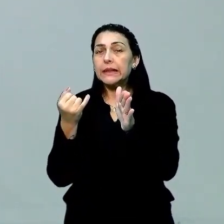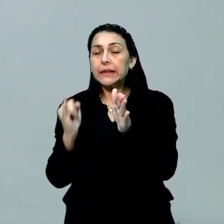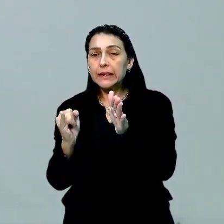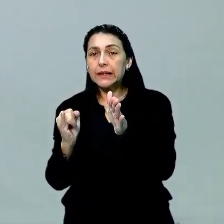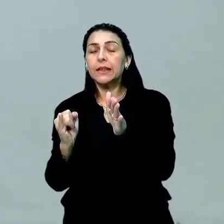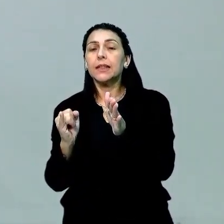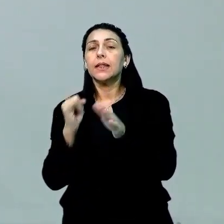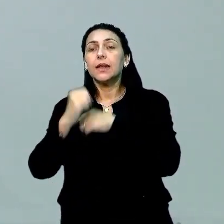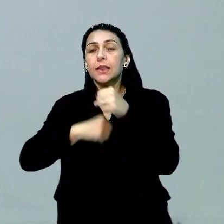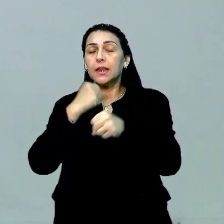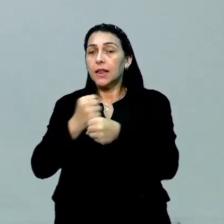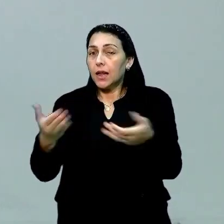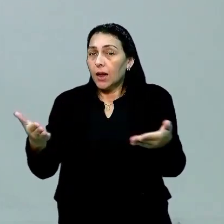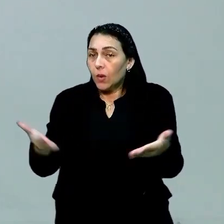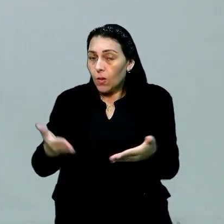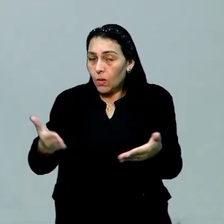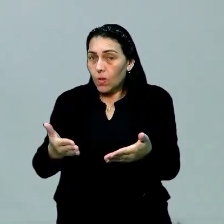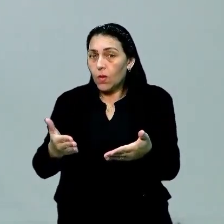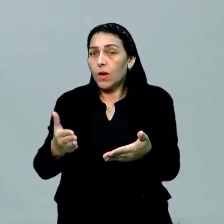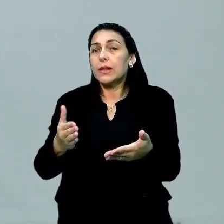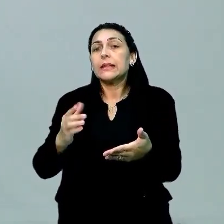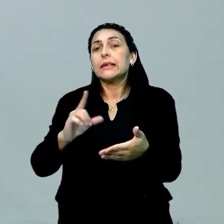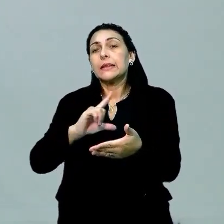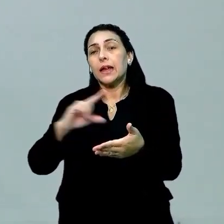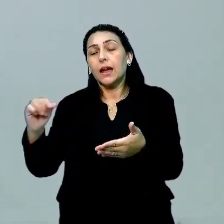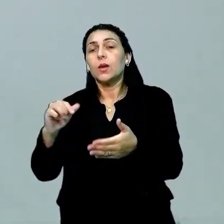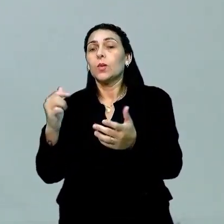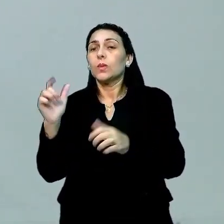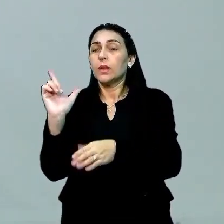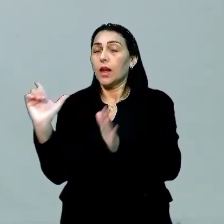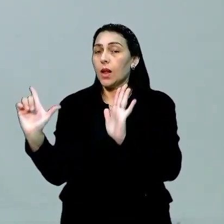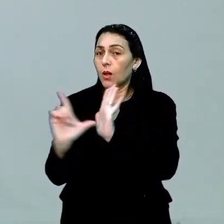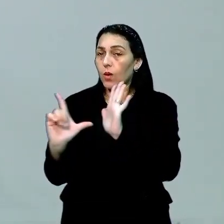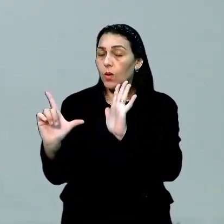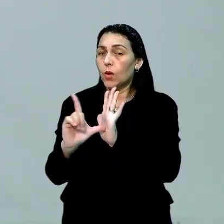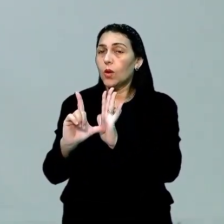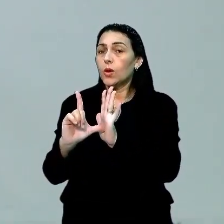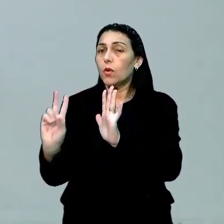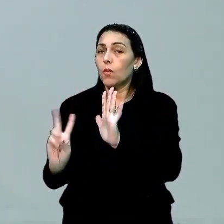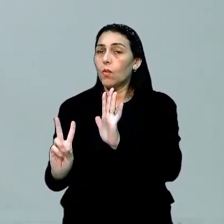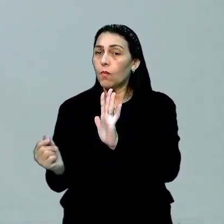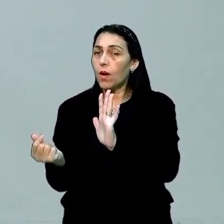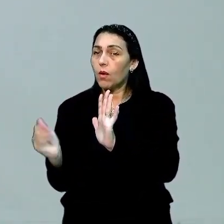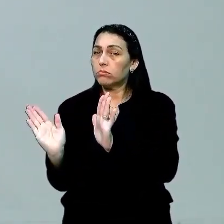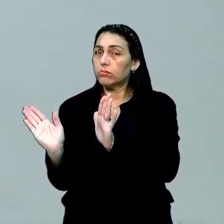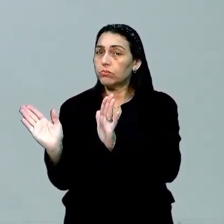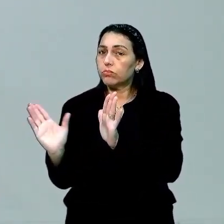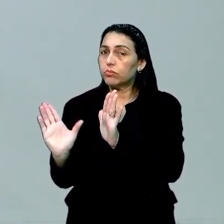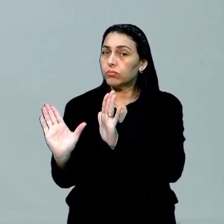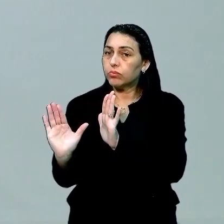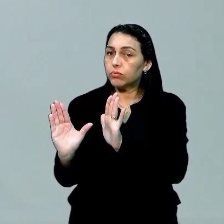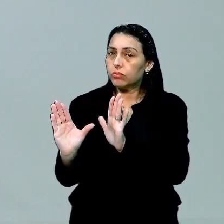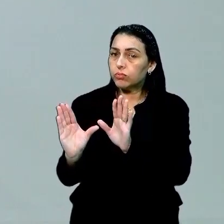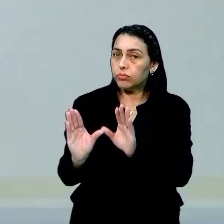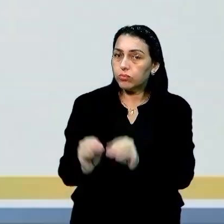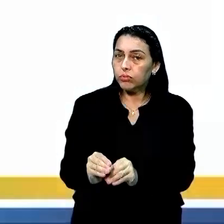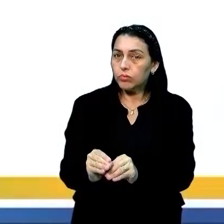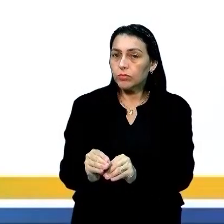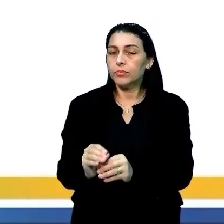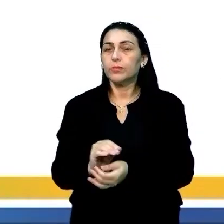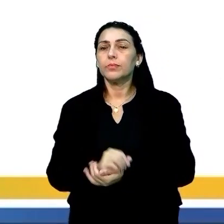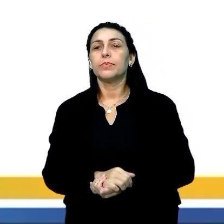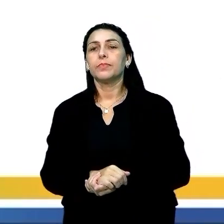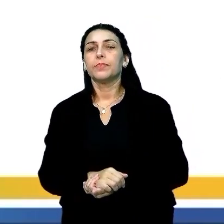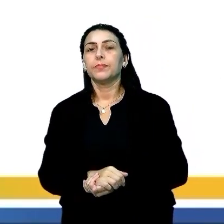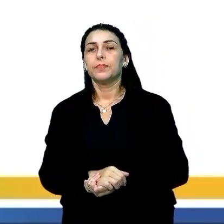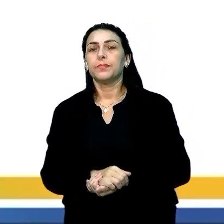valor da loja, ele vai depreciando, então o valor dele vai diminuindo. Tudo bem? Então vamos